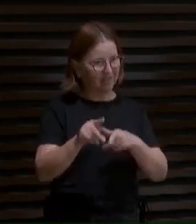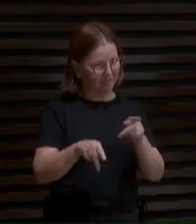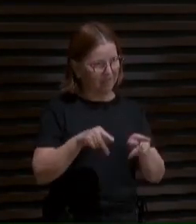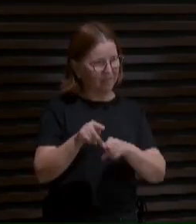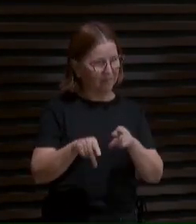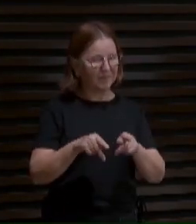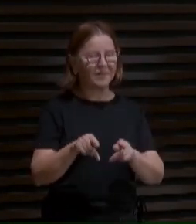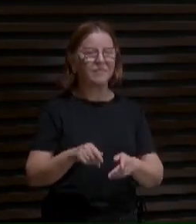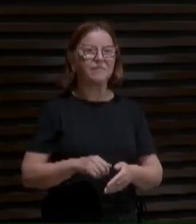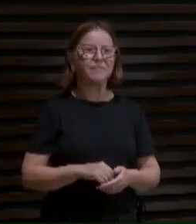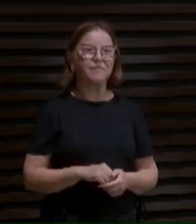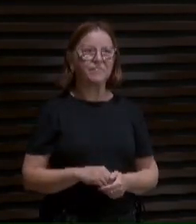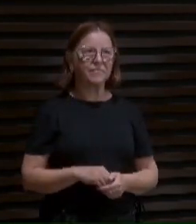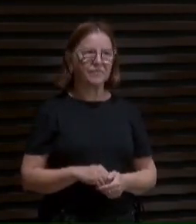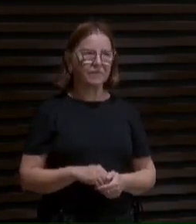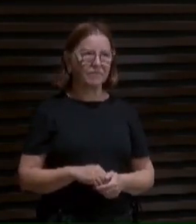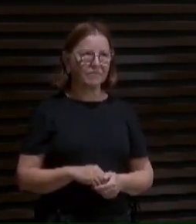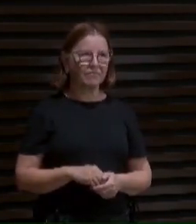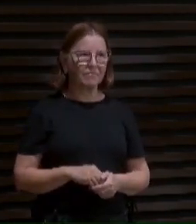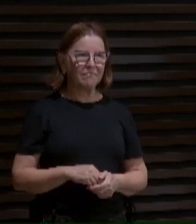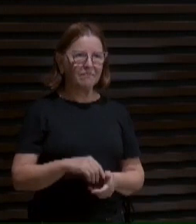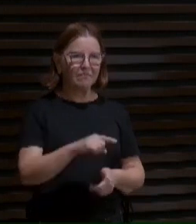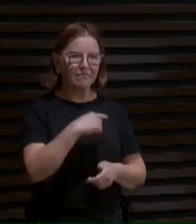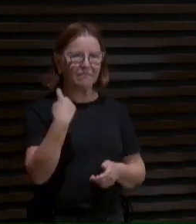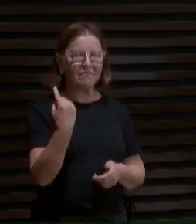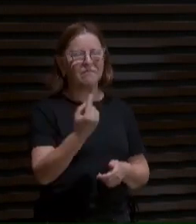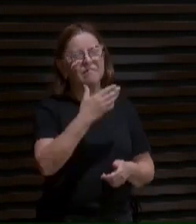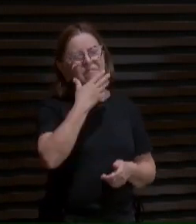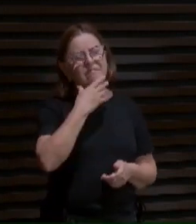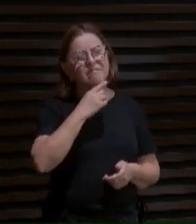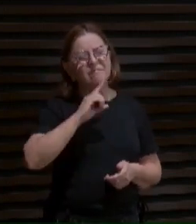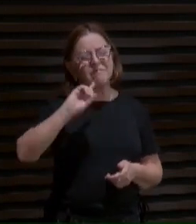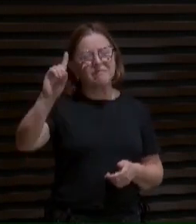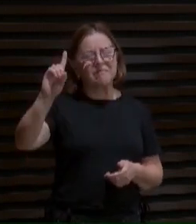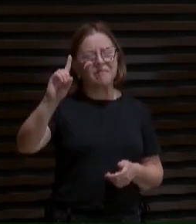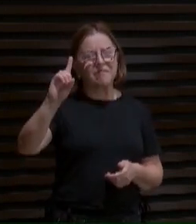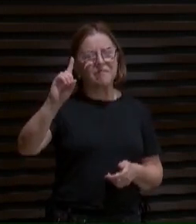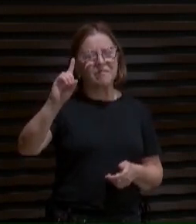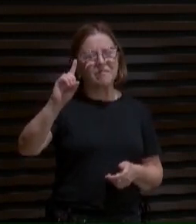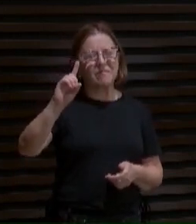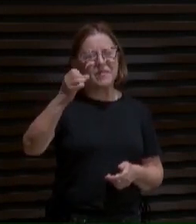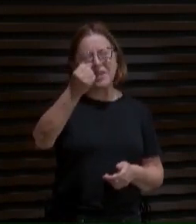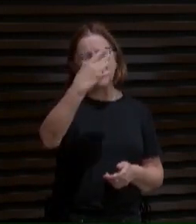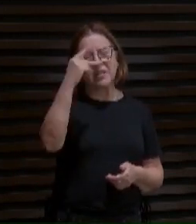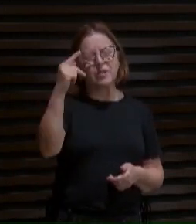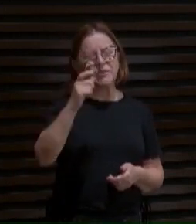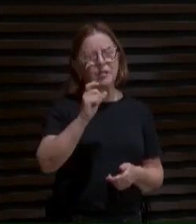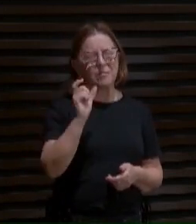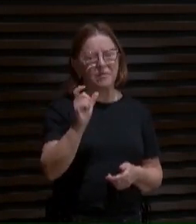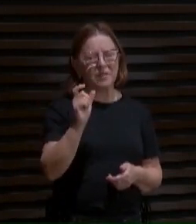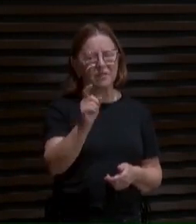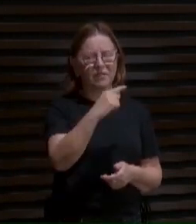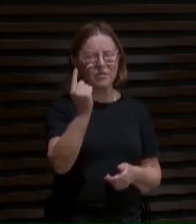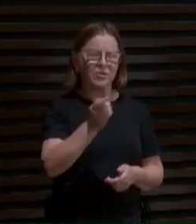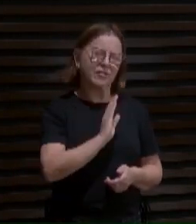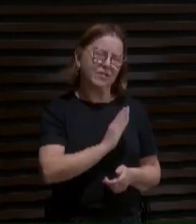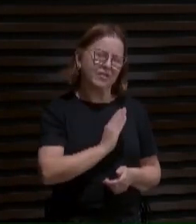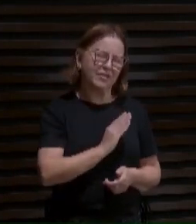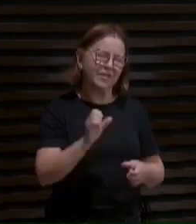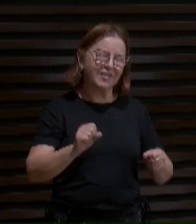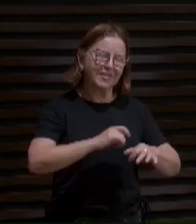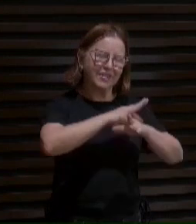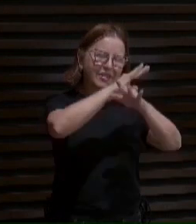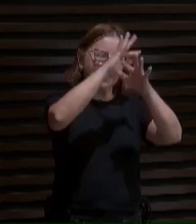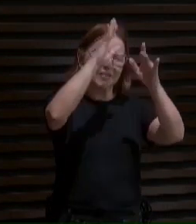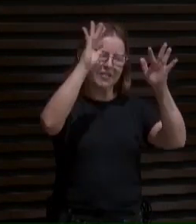destes. Nosso Pai, fala pela Tua palavra nos nossos corações e